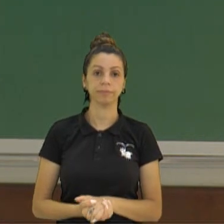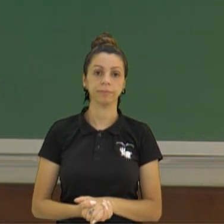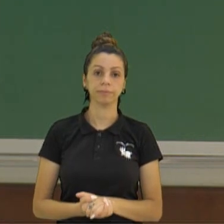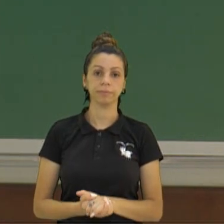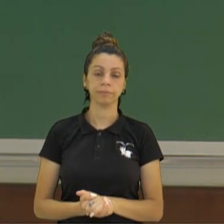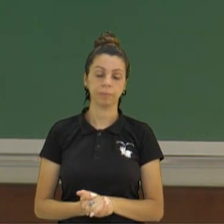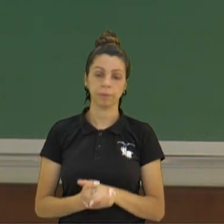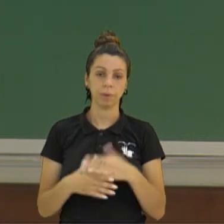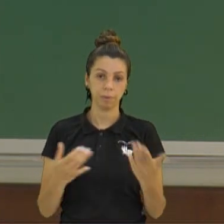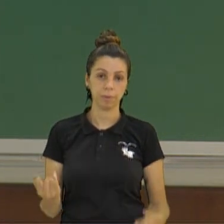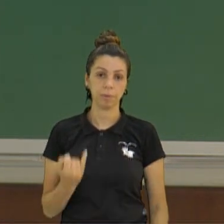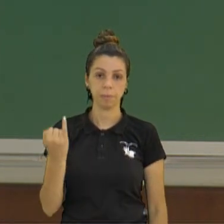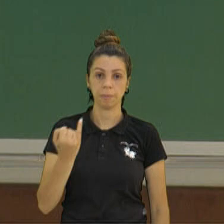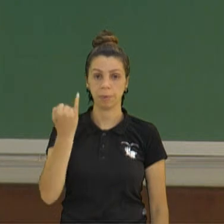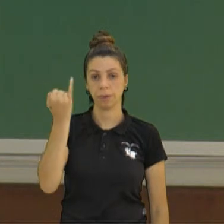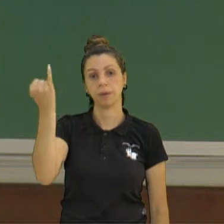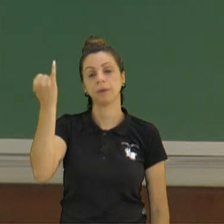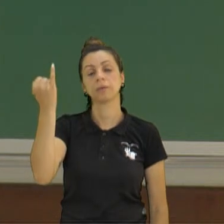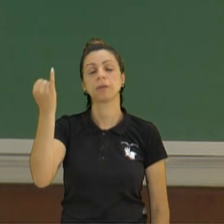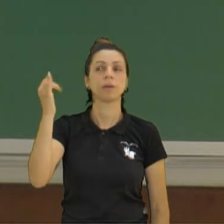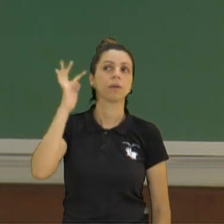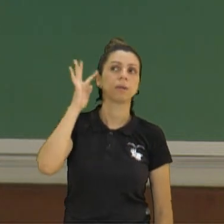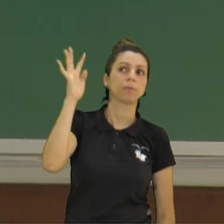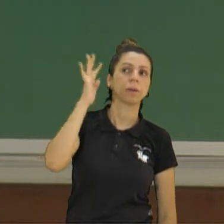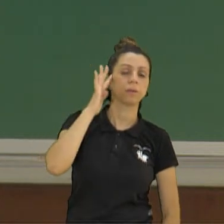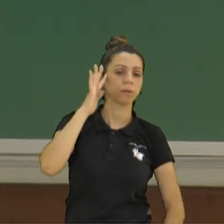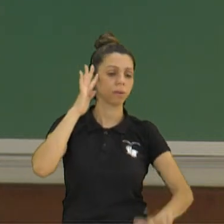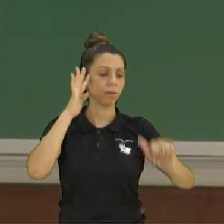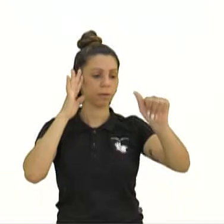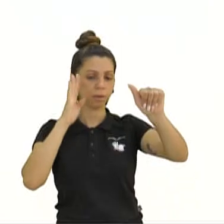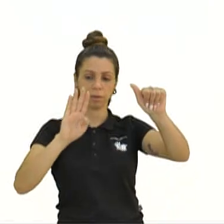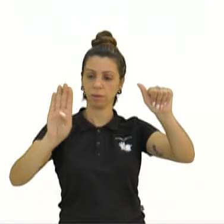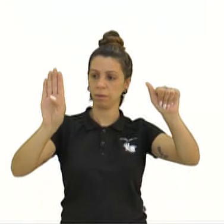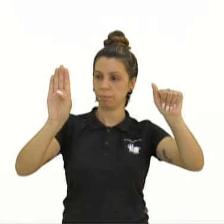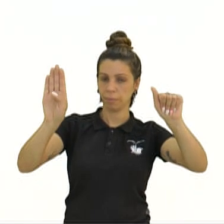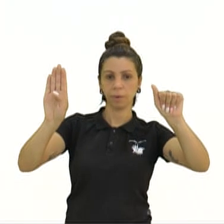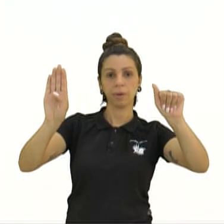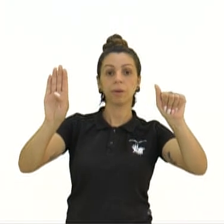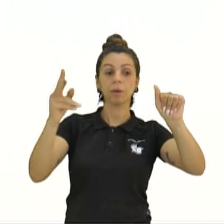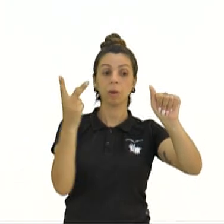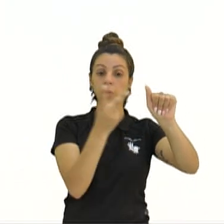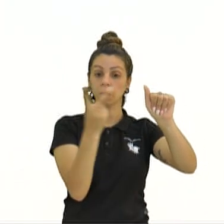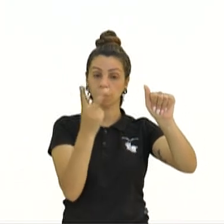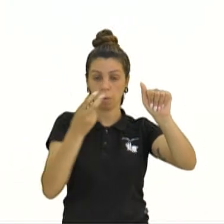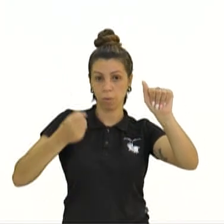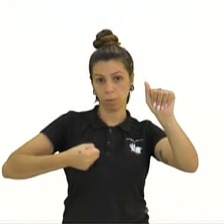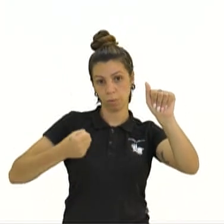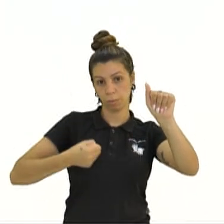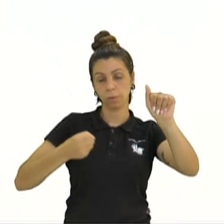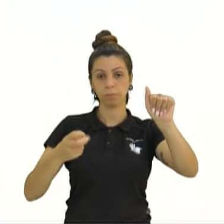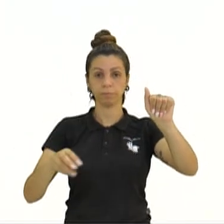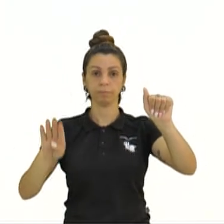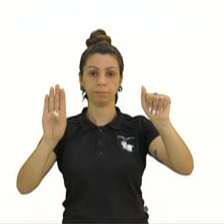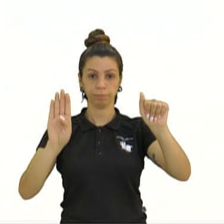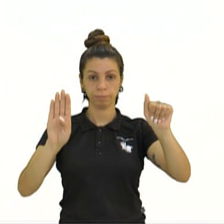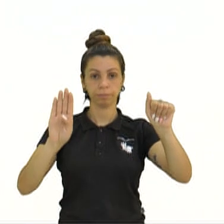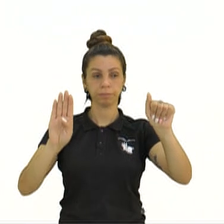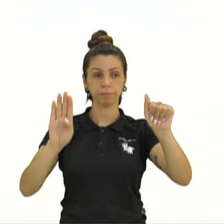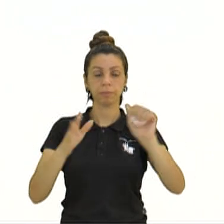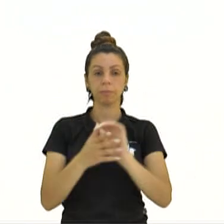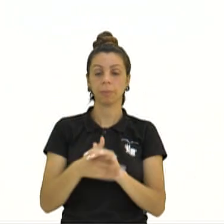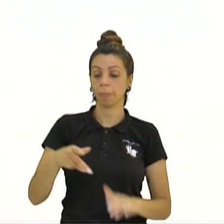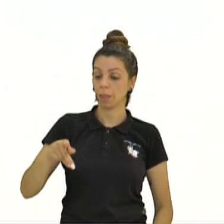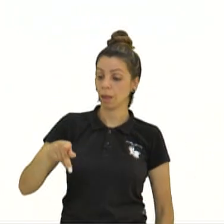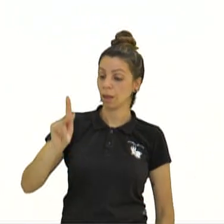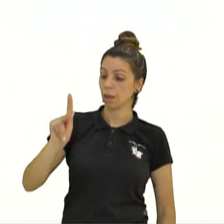Uma coisa importante. Imagine que A e B são duas grandezas, certo? A e B são duas grandezas. E K é